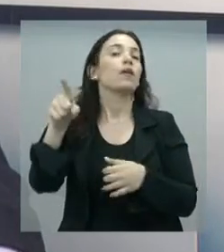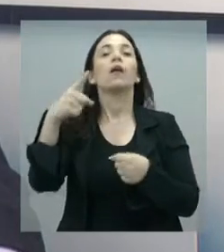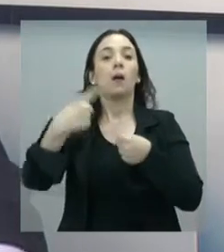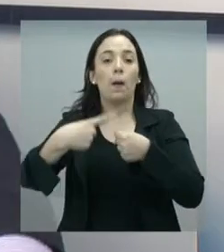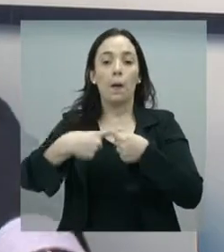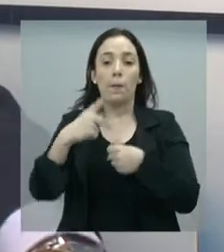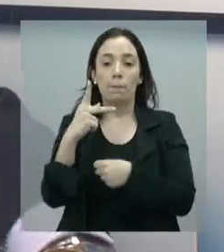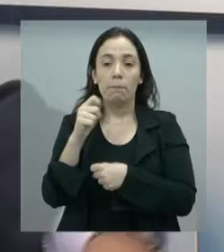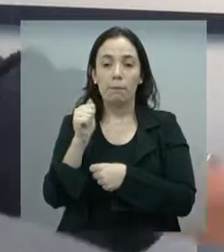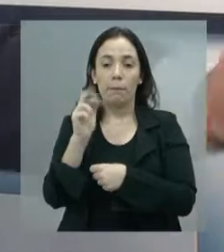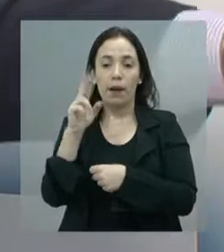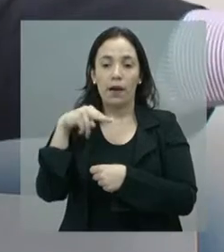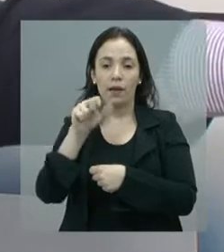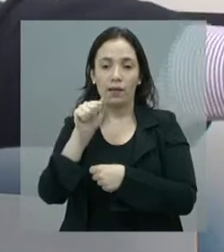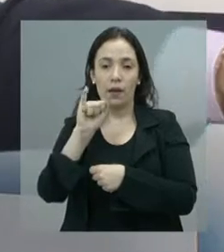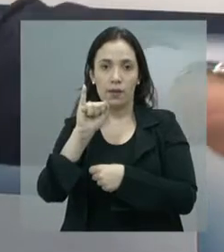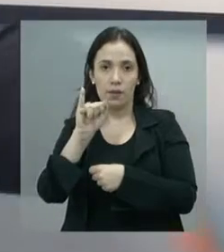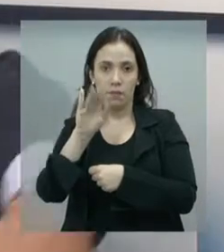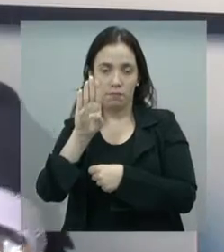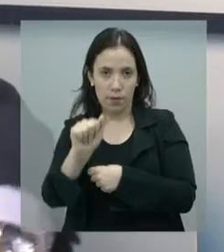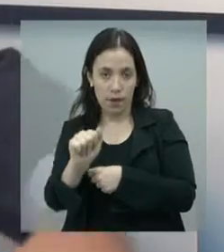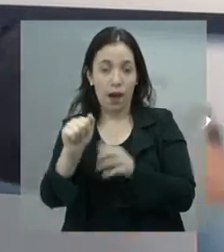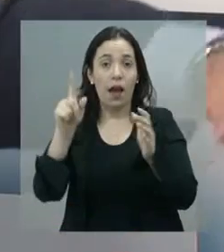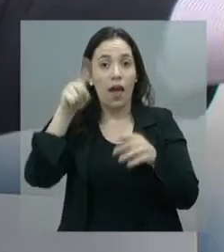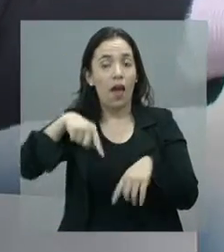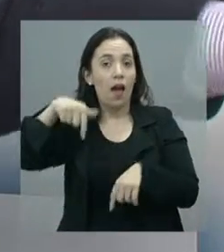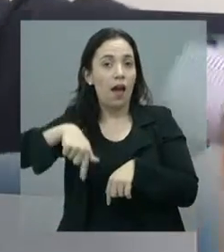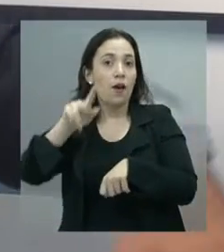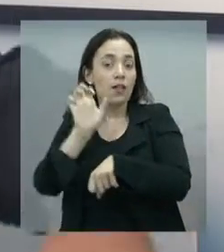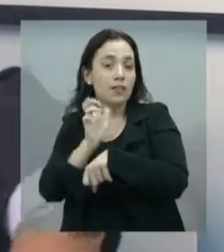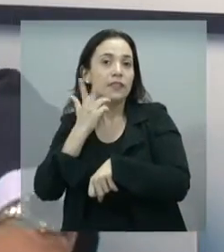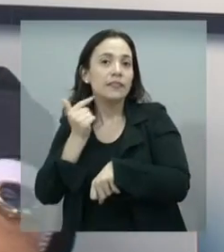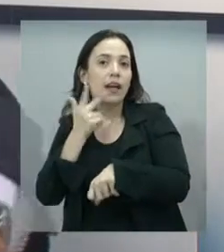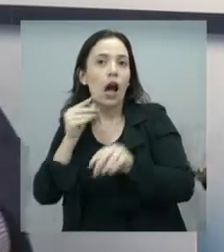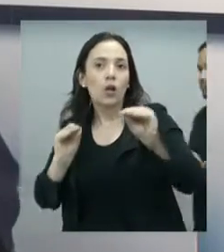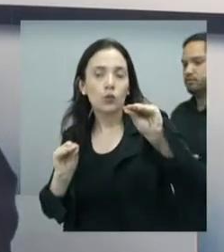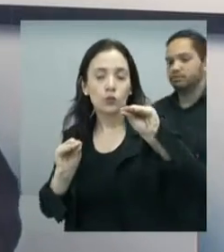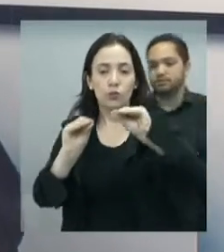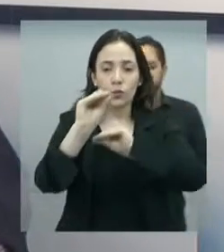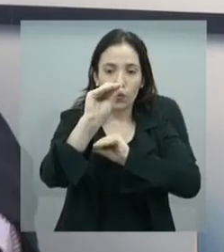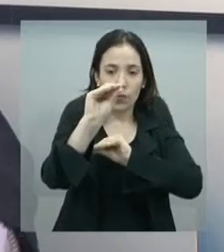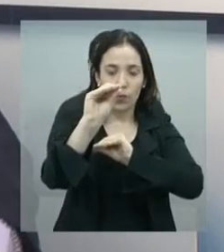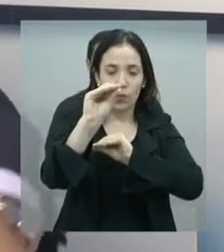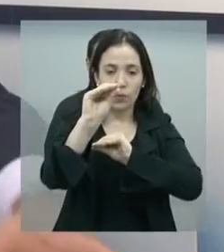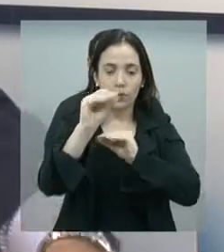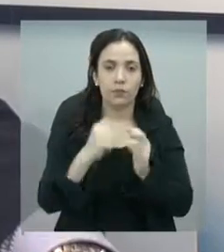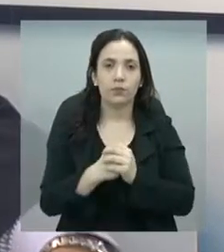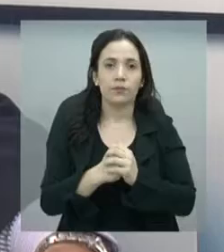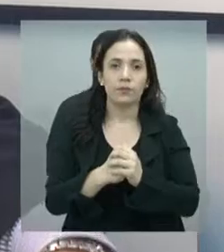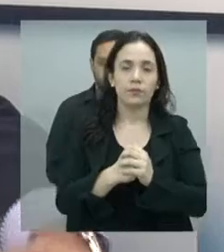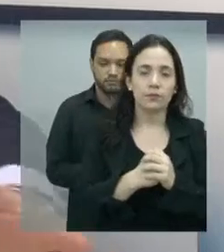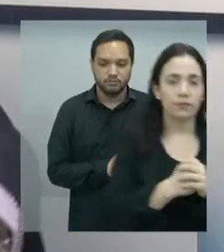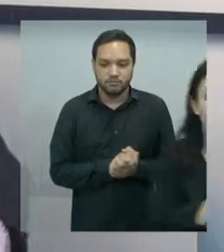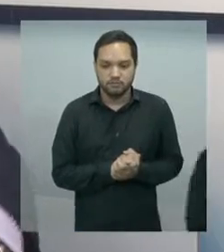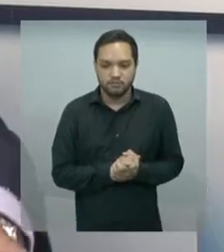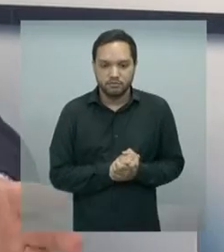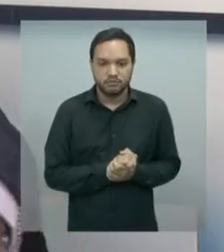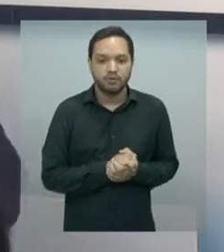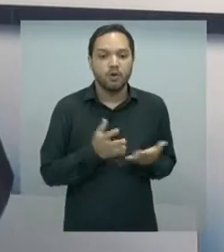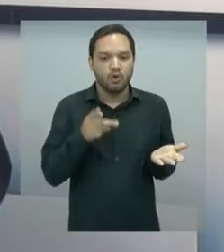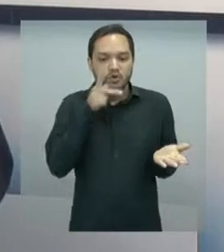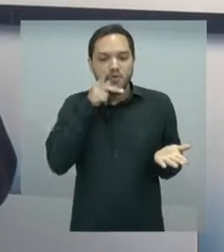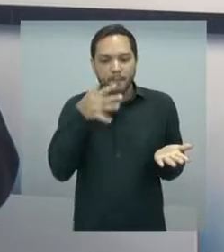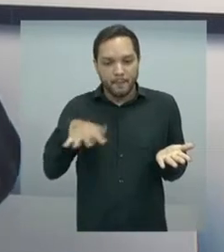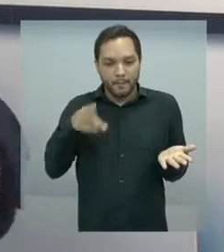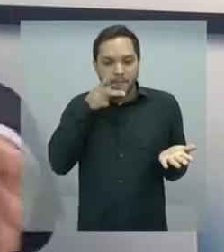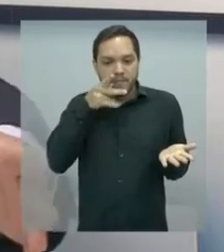Ceará. E trocaram aquela região que o senhor citou aí, Crateús e Ipaporanga, aquela região toda, pela Parnaíba. E a Parnaíba, hoje, o